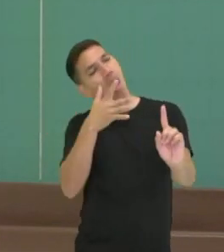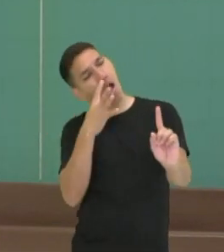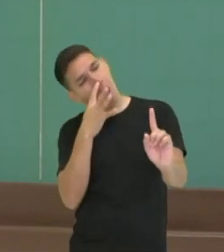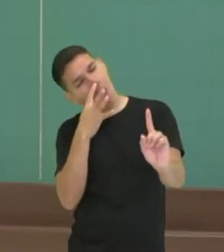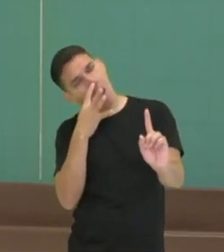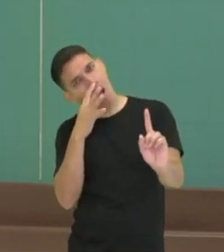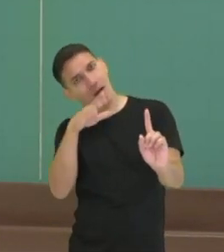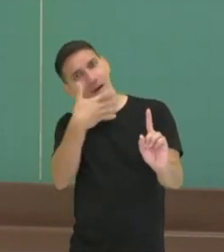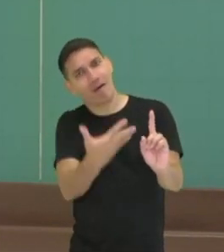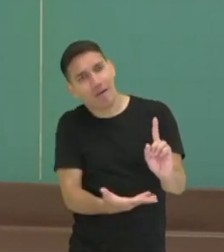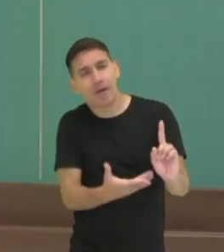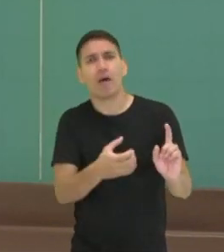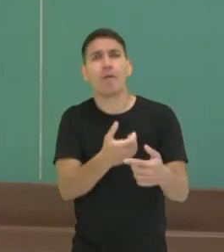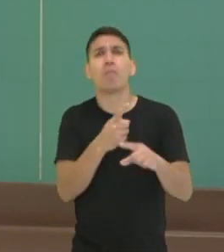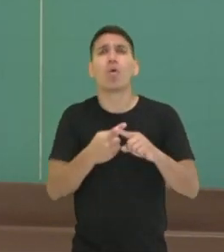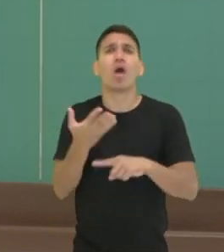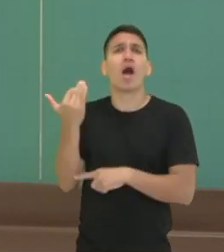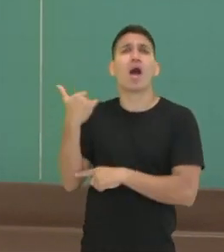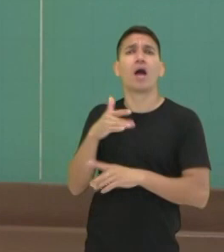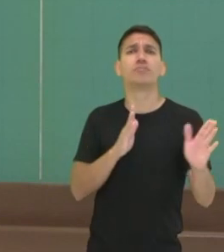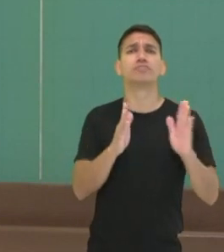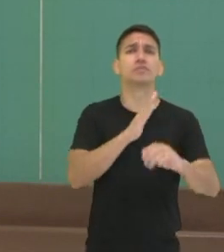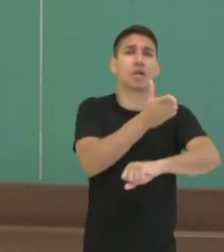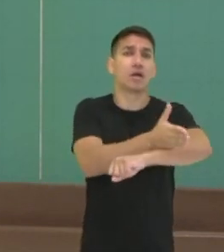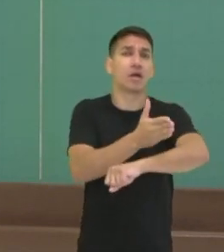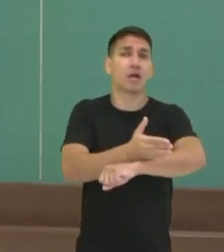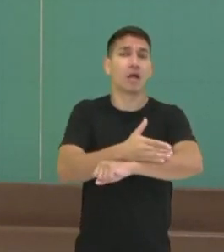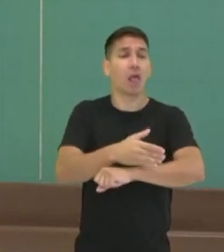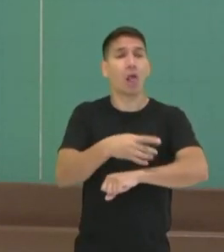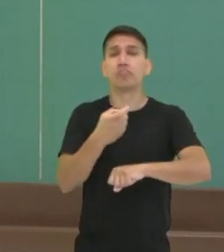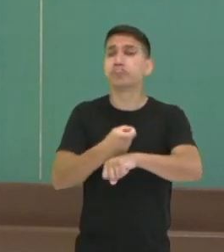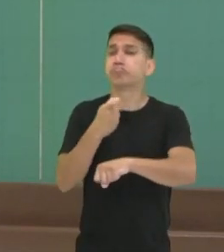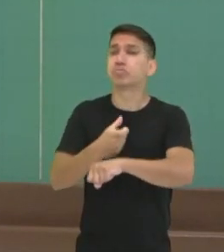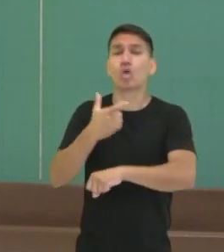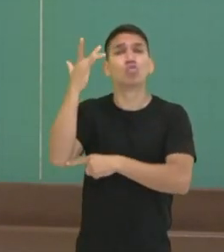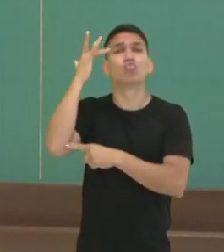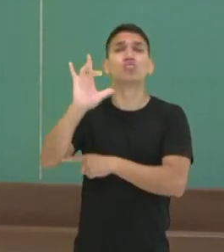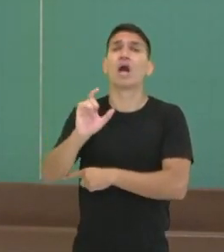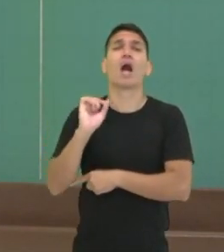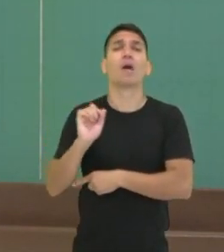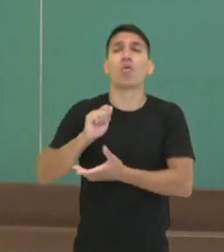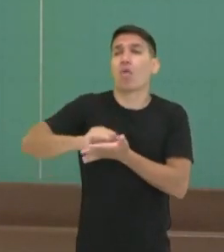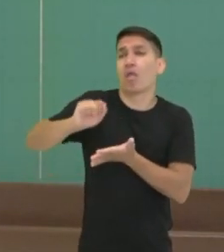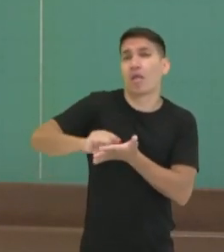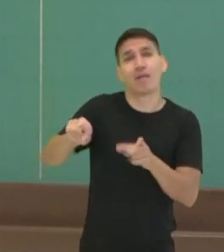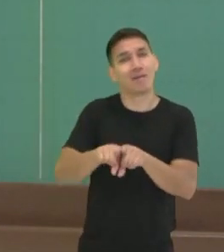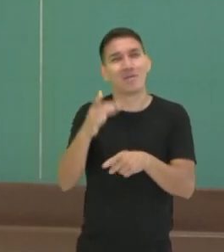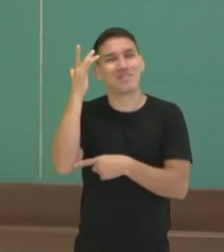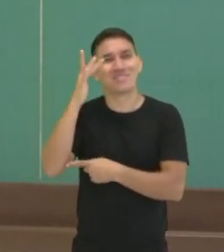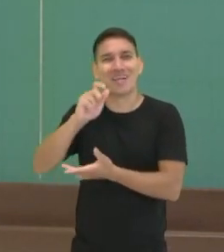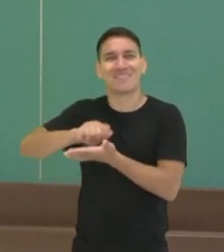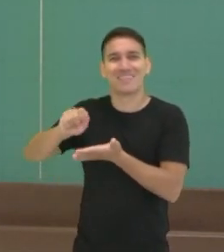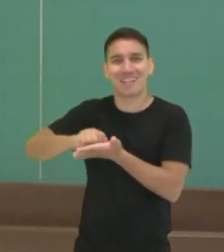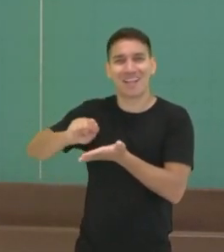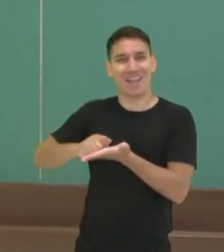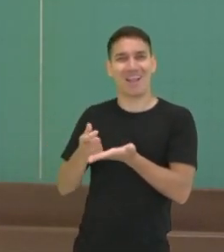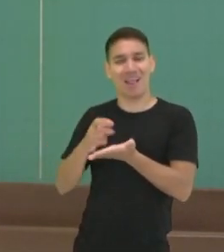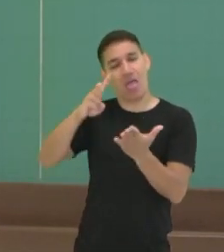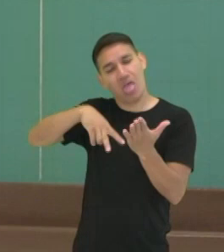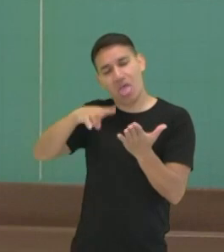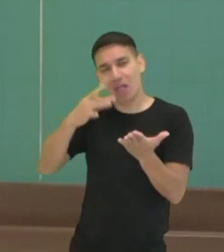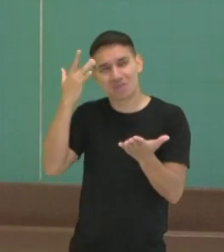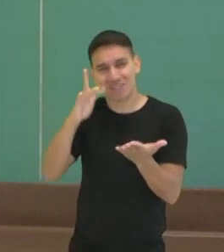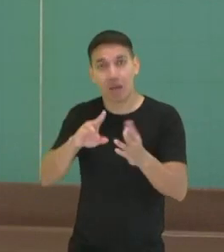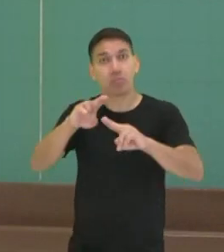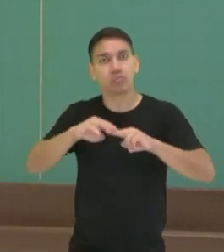muitas pessoas analfabetas. Então as pessoas, a maioria delas não sabiam ler e escrever. Carlos Magno sentia a necessidade